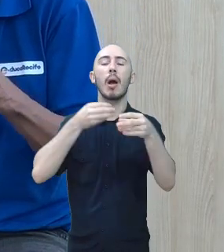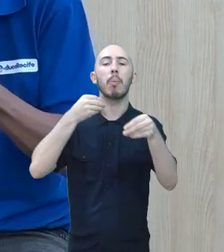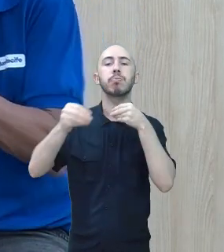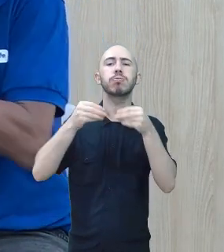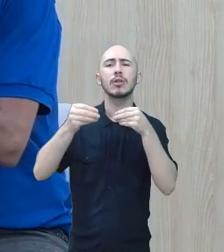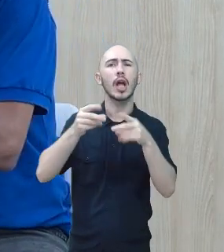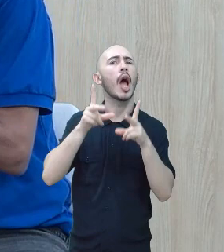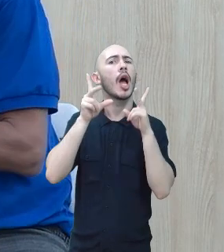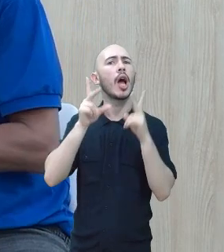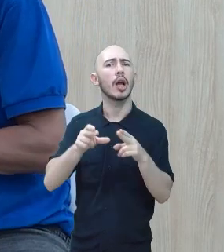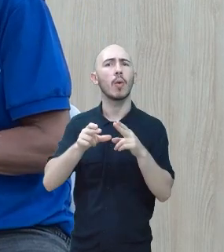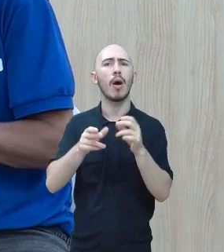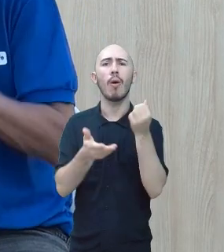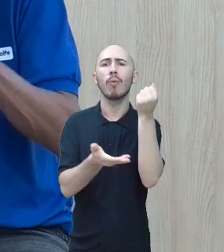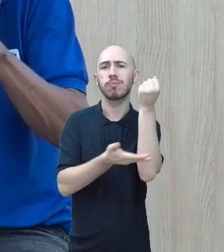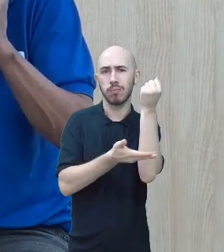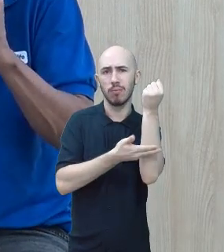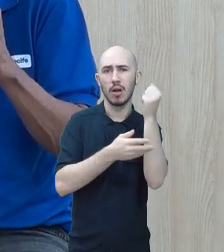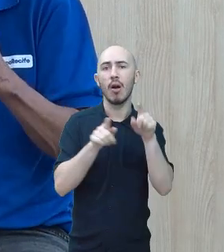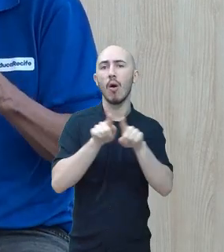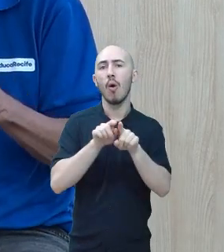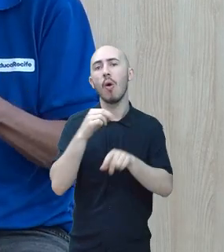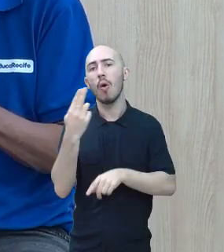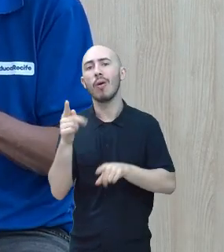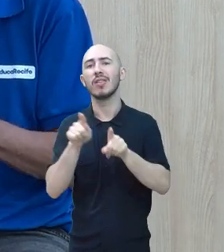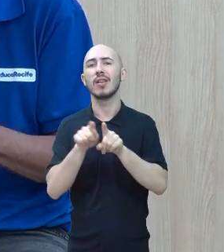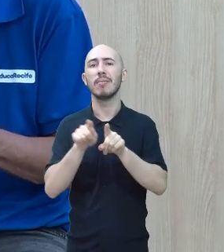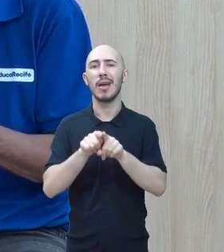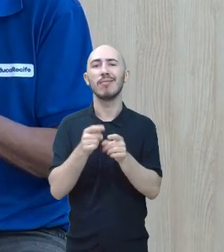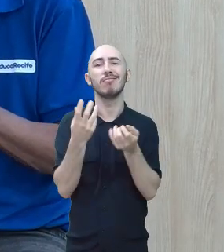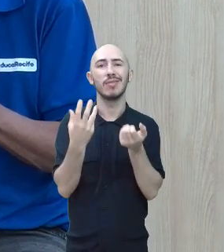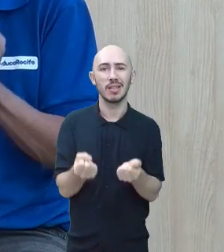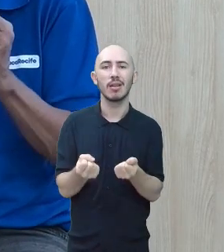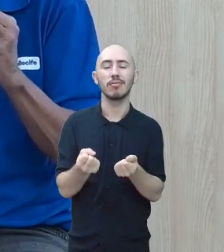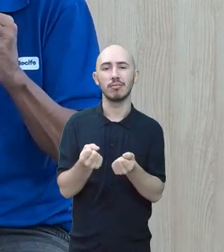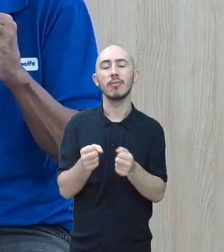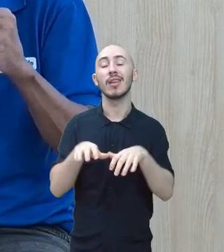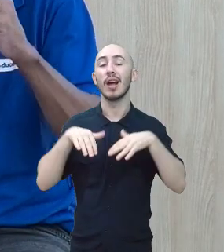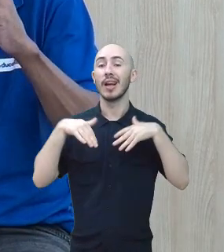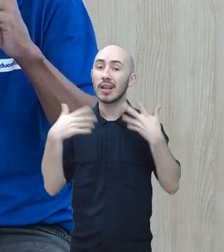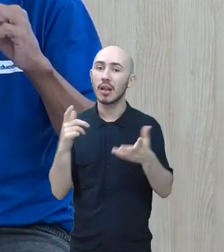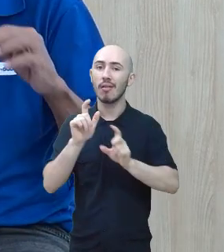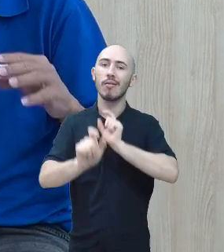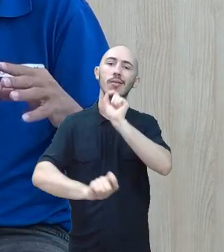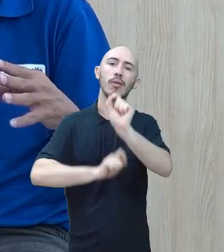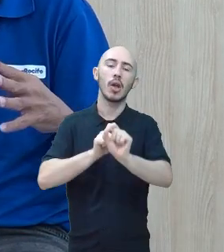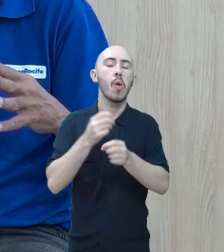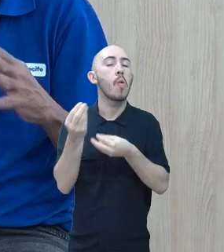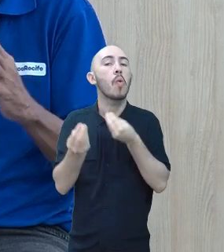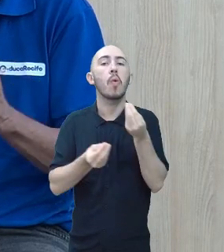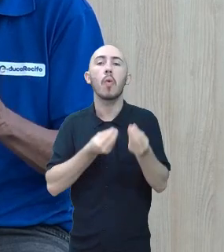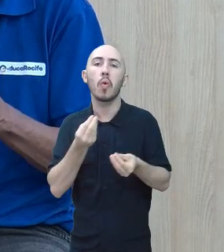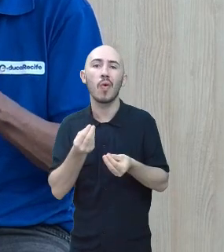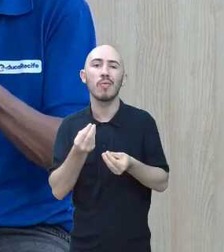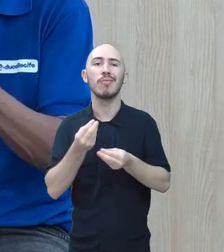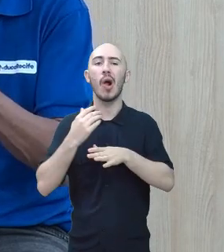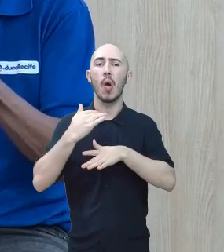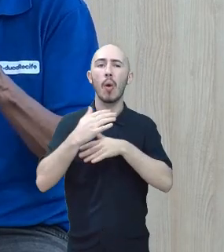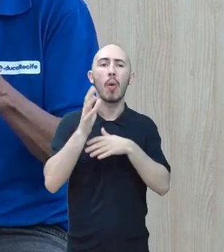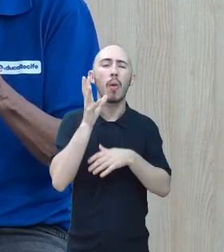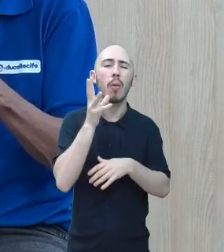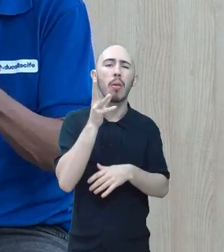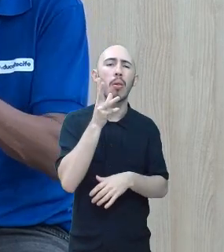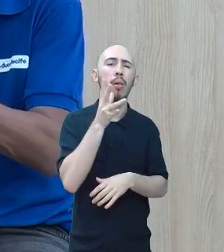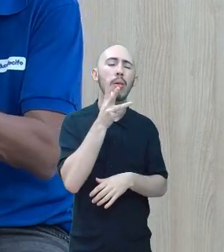que é feito as garrafas PET, ou talvez o material mais pesado. E como realmente ele vai ficando, as